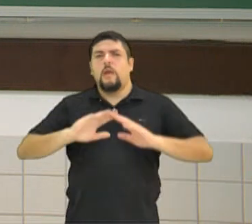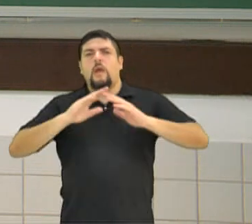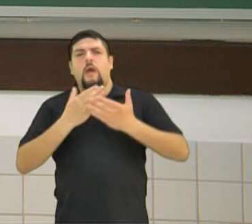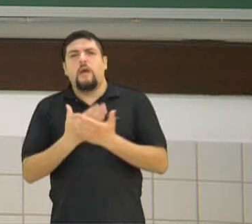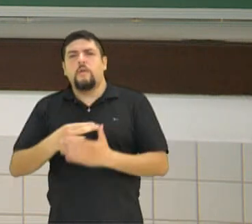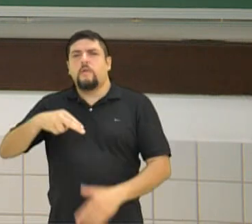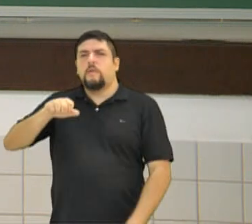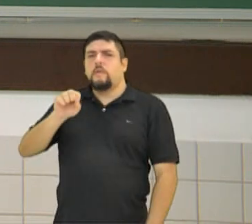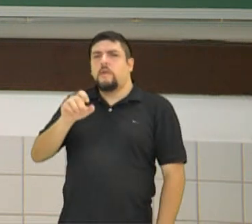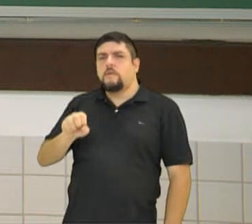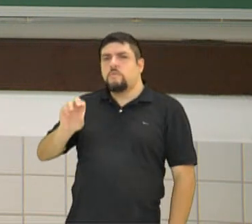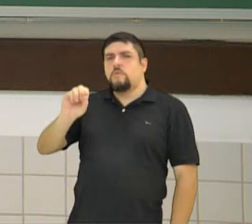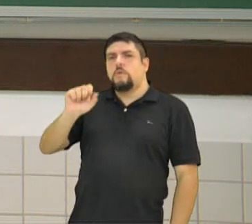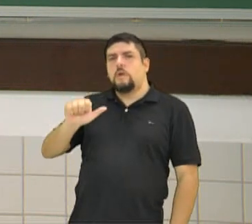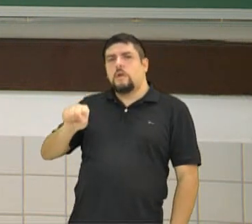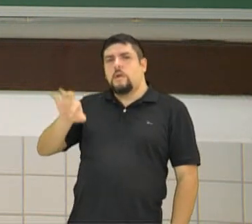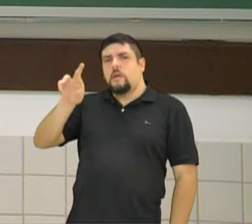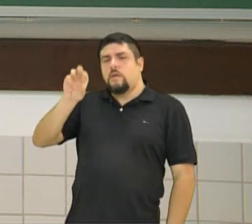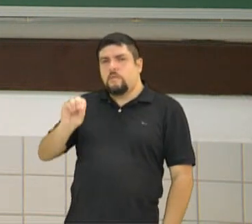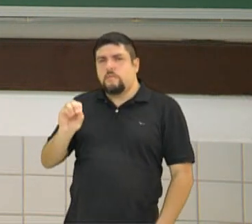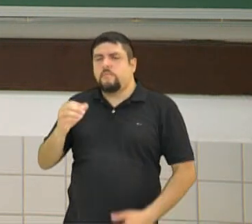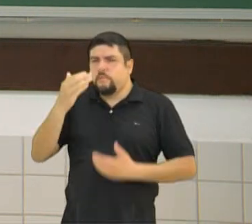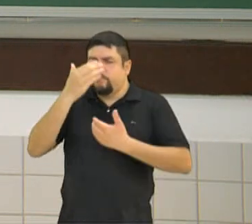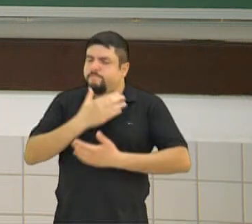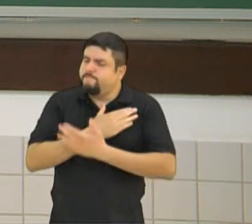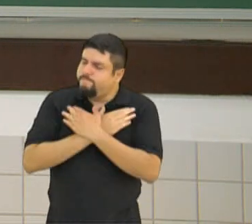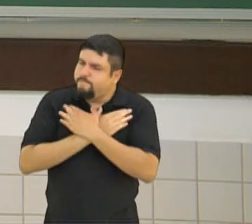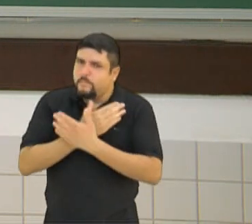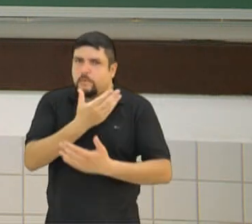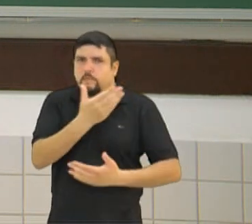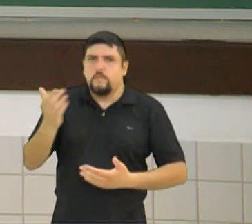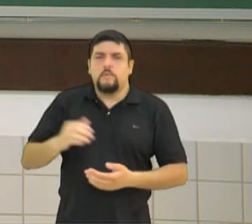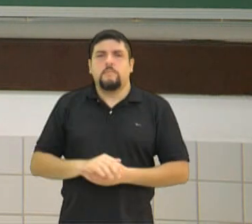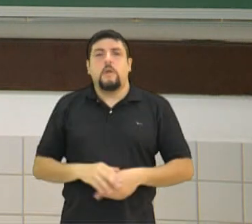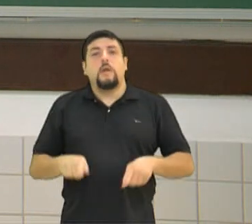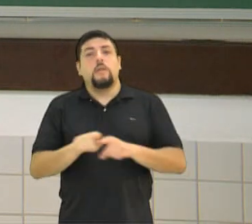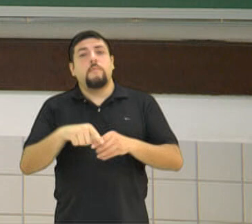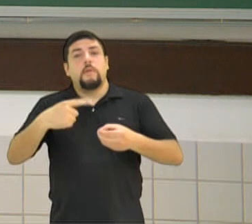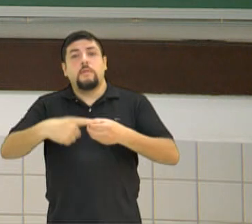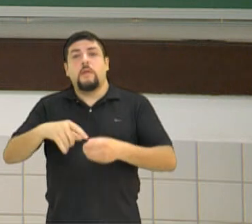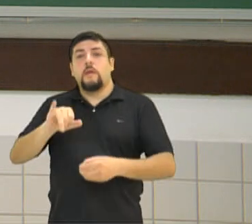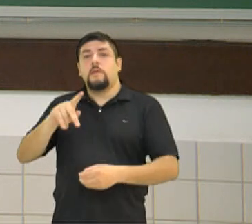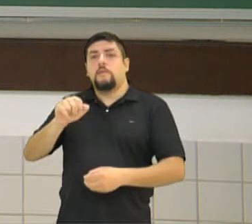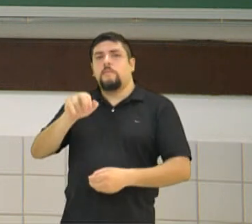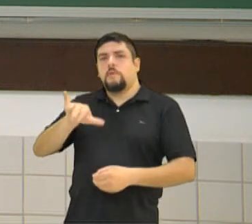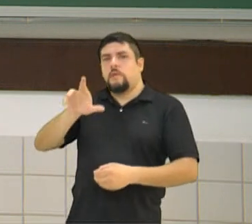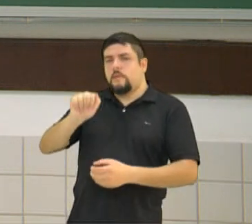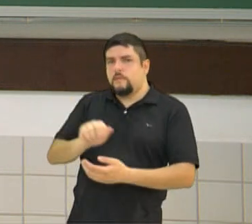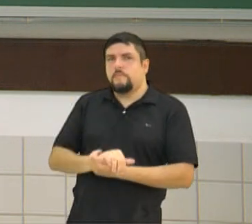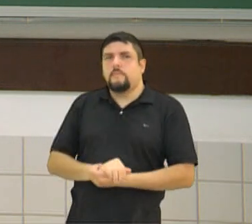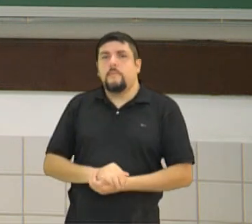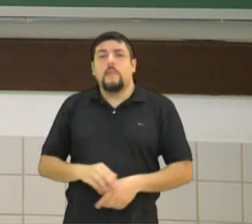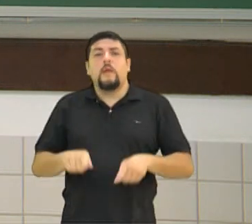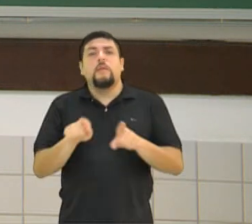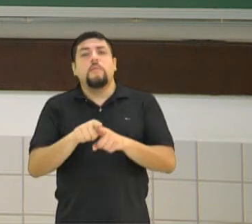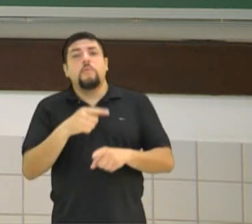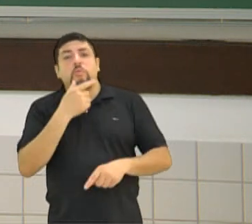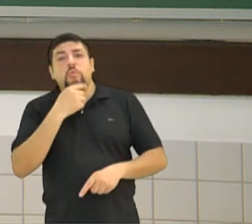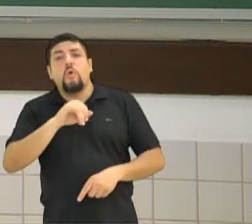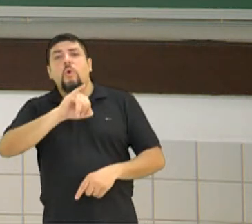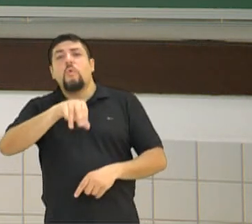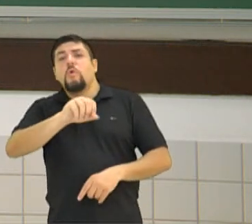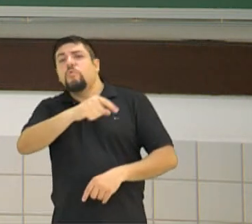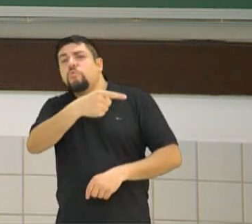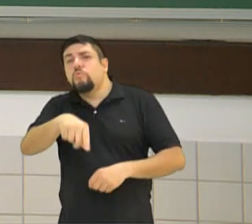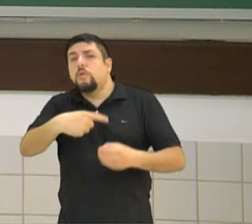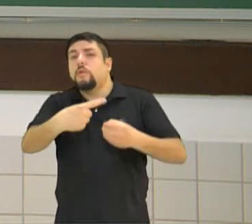de Castro, aquele abraço para vocês, galera. A galera de Tapira também, aquele abraço. O João de Umuarama, o